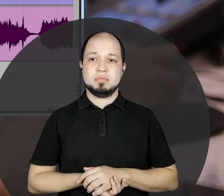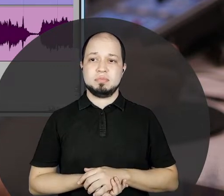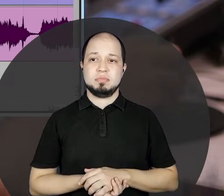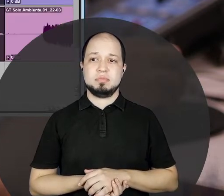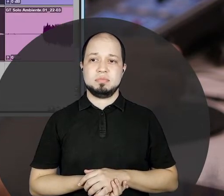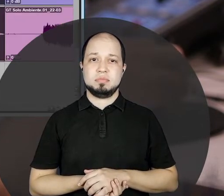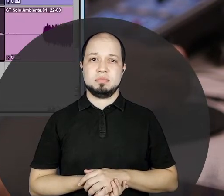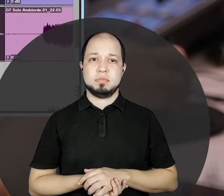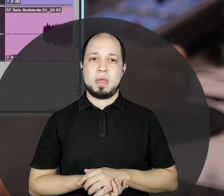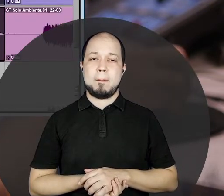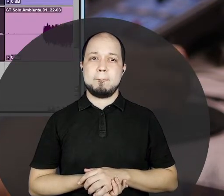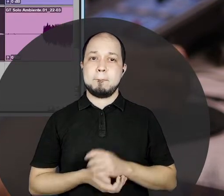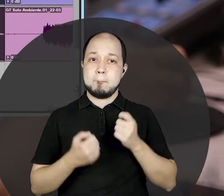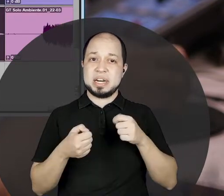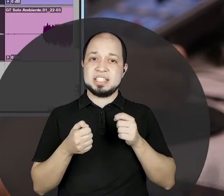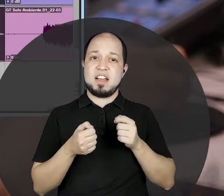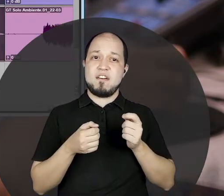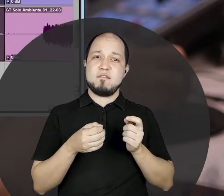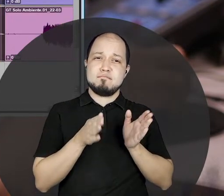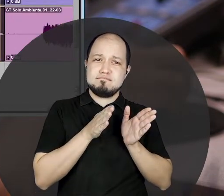Só um pouquinho mais pra cá.